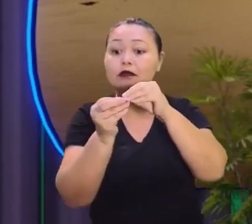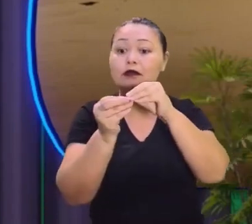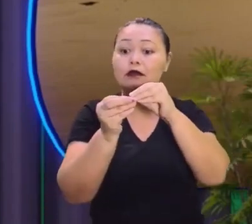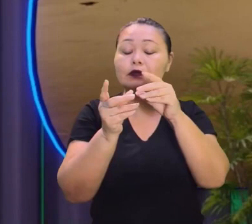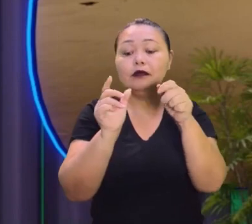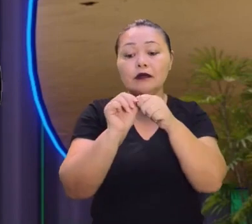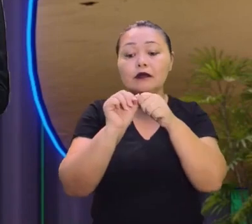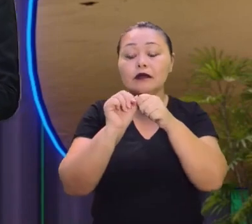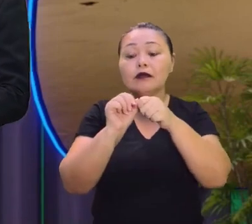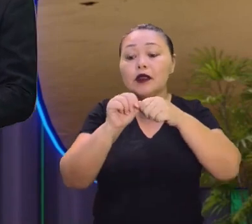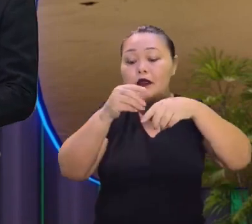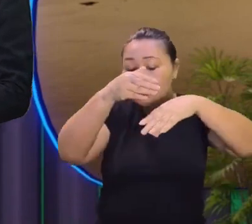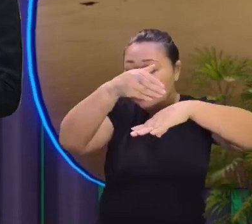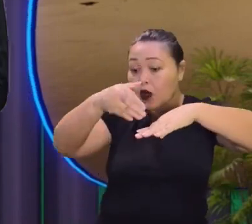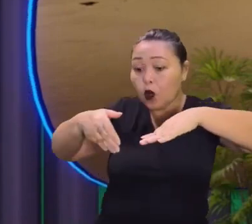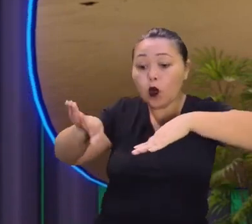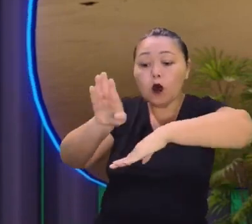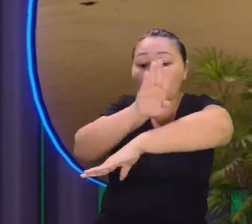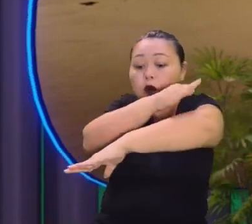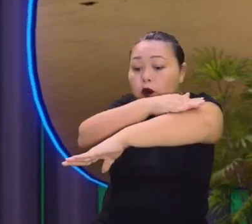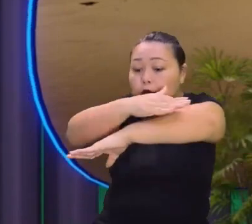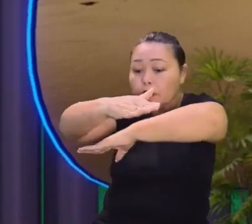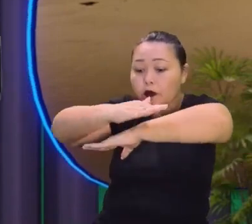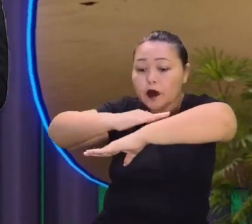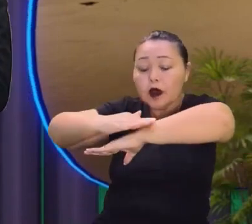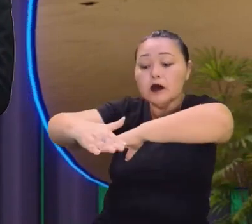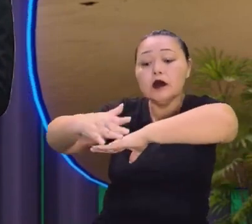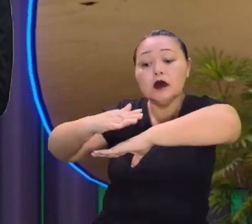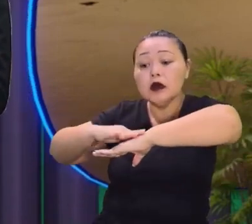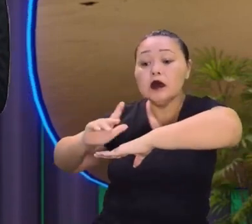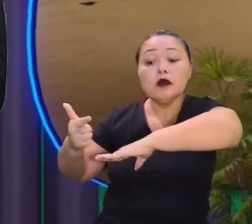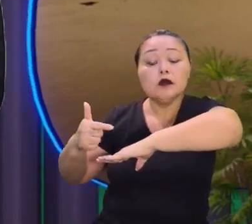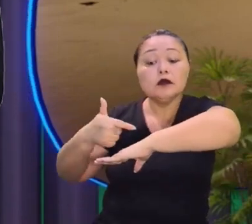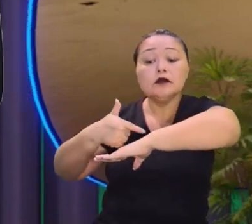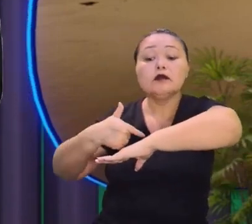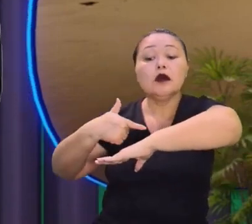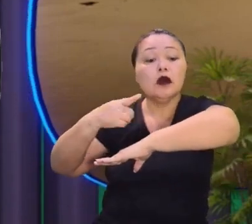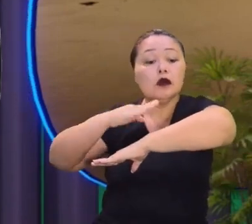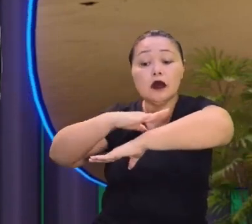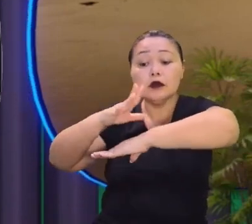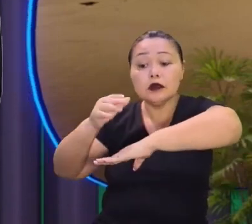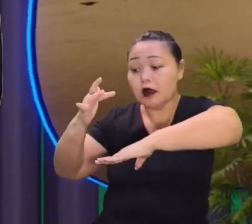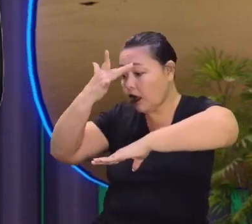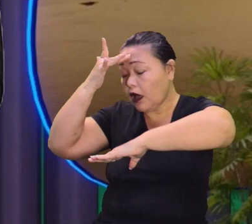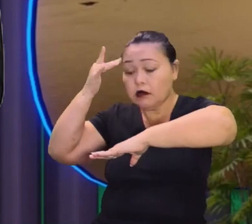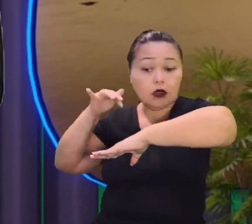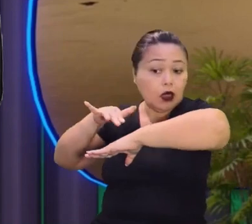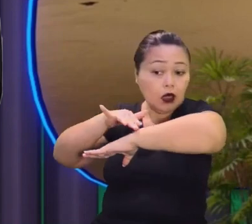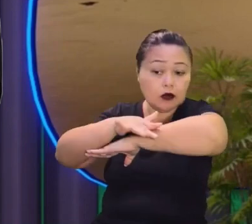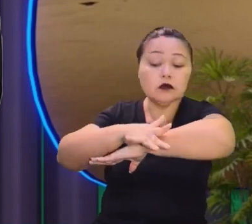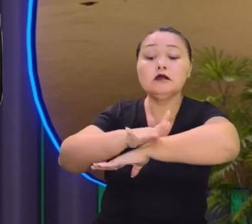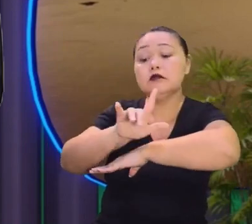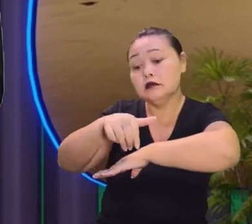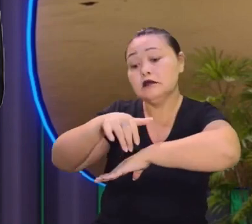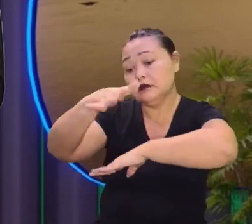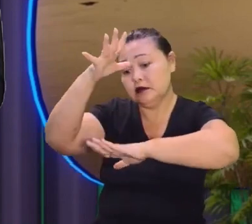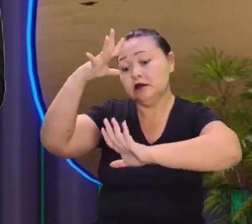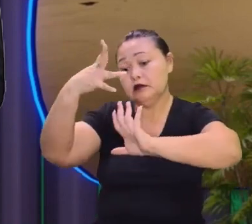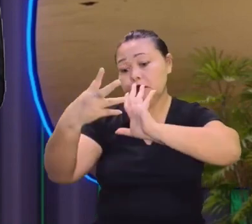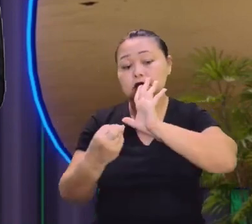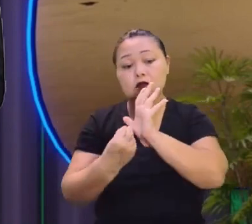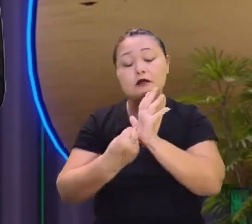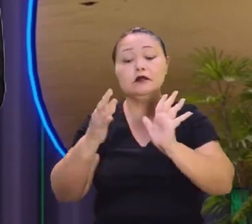uma estrada sem pavimentação certamente comprometeria muito essa ocupação aqui da região amazônica.